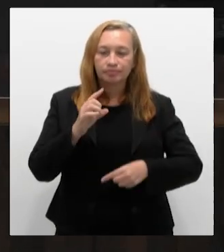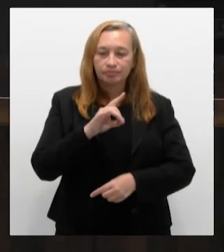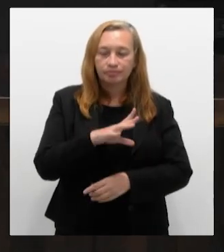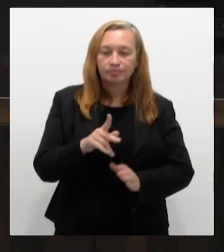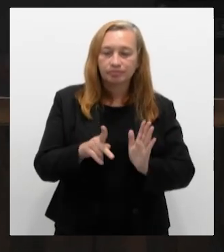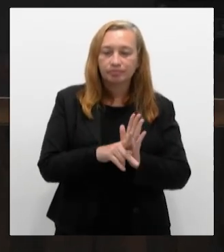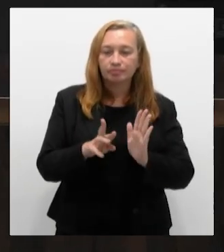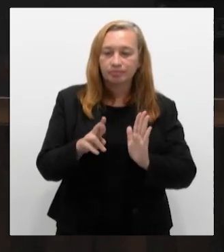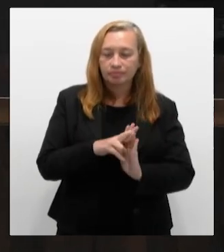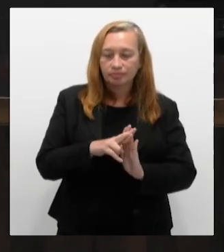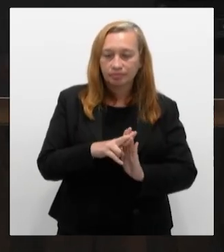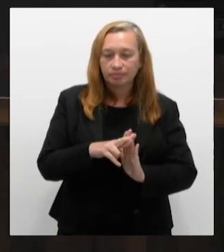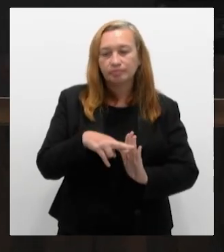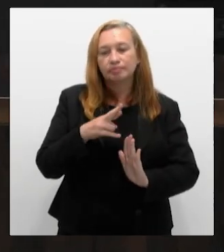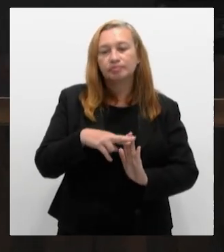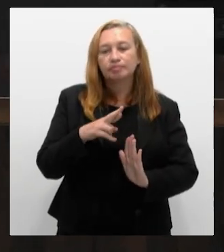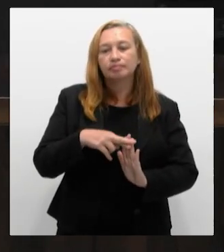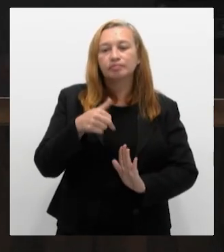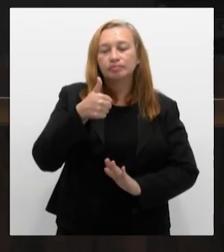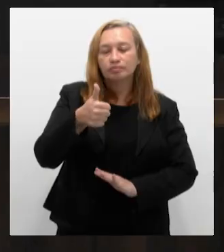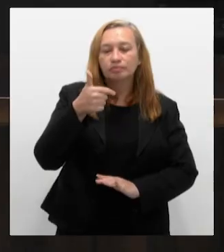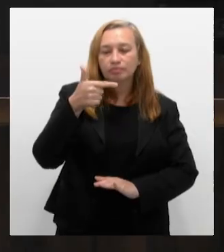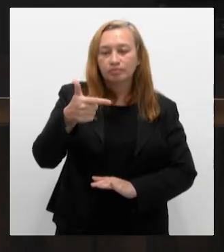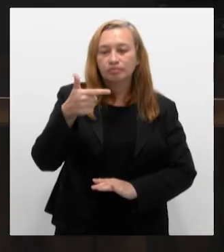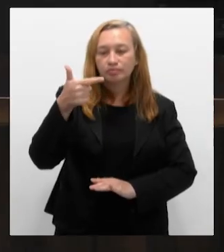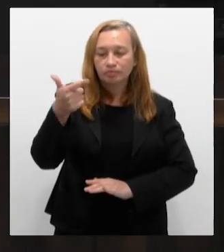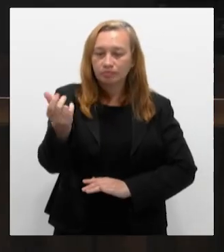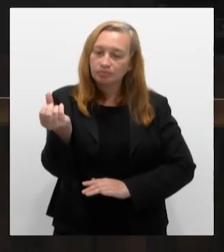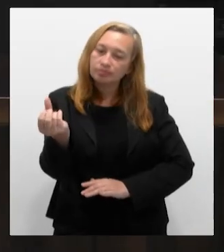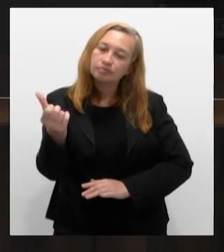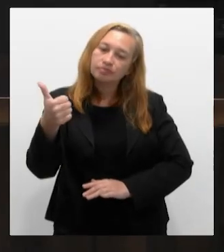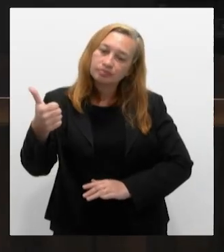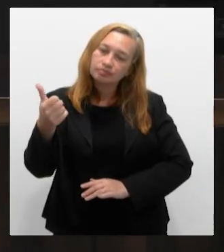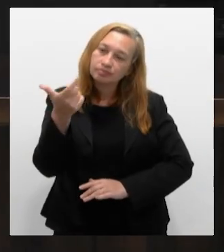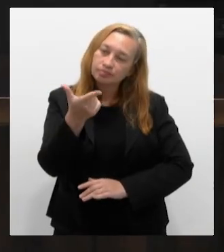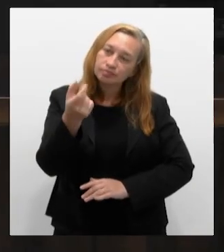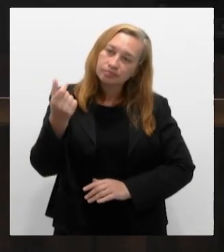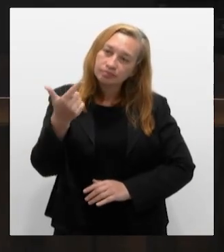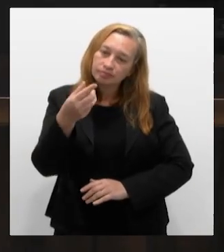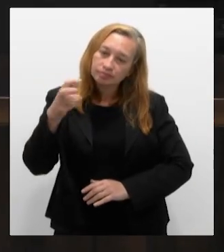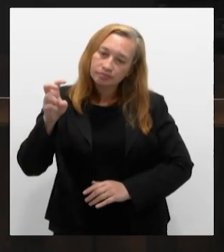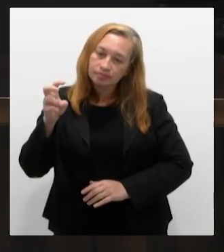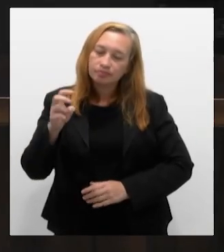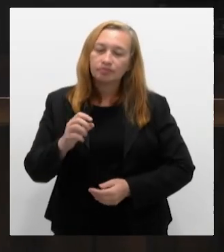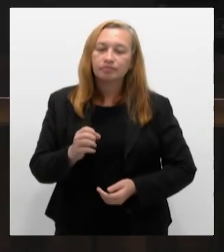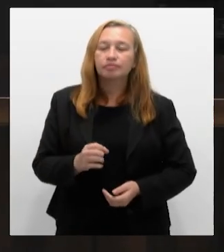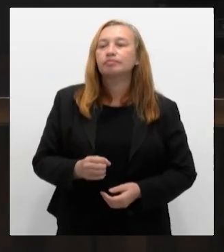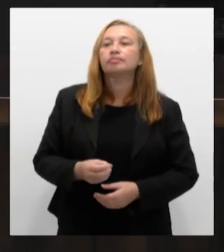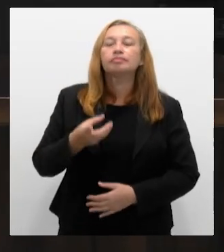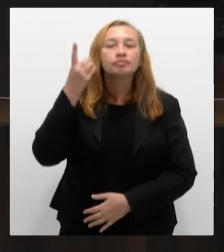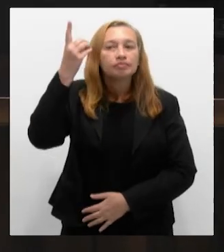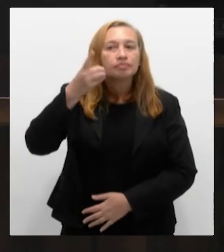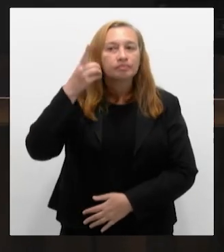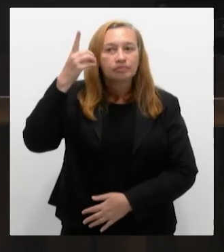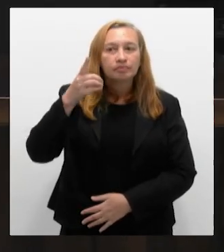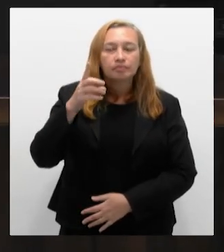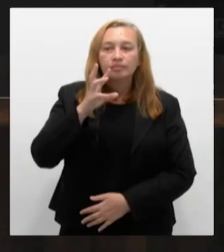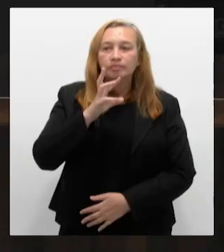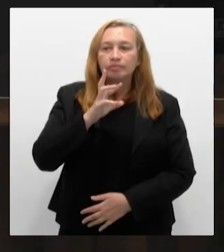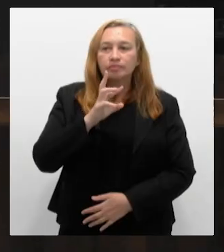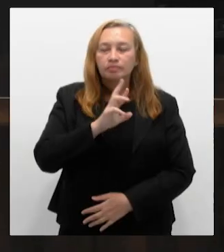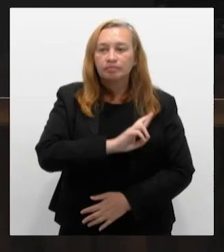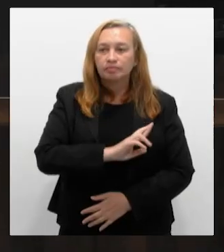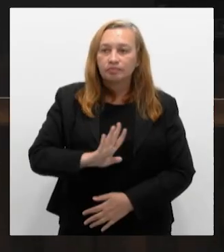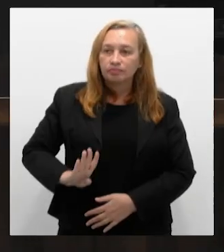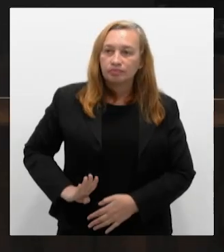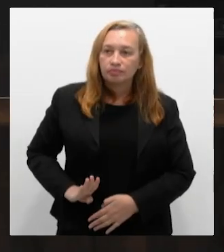única, projeto de resolução número 1261 de 2025, de autoria dos deputados Rodrigo